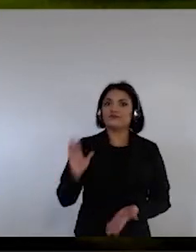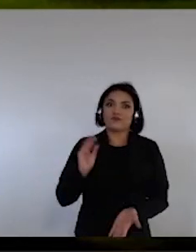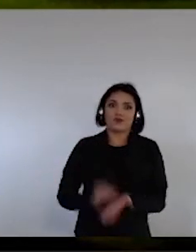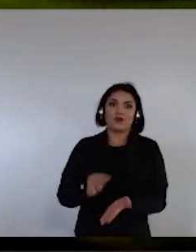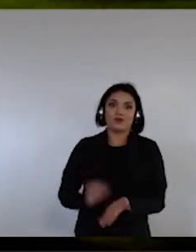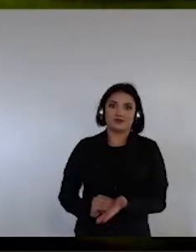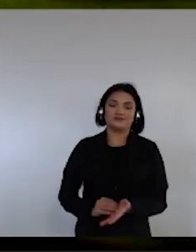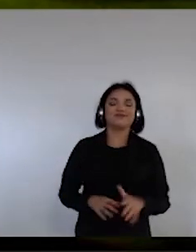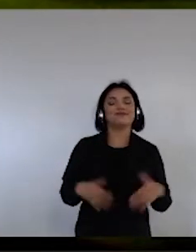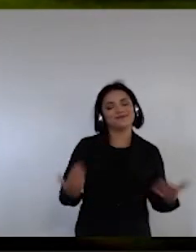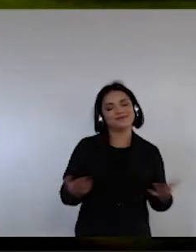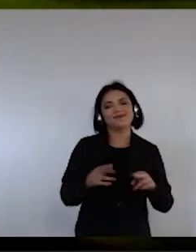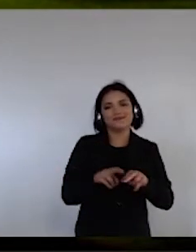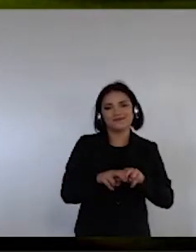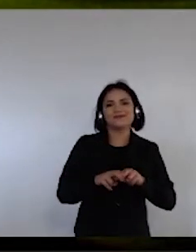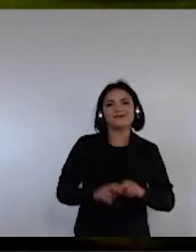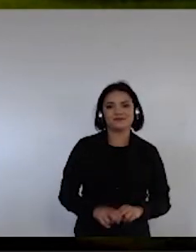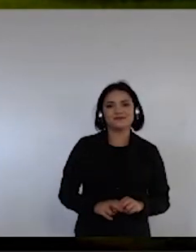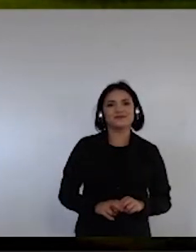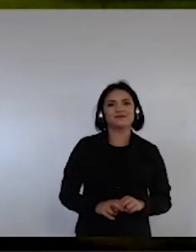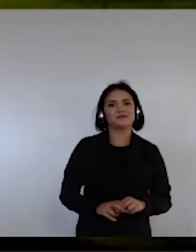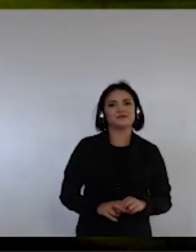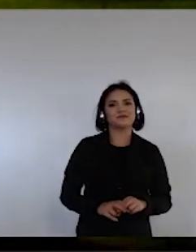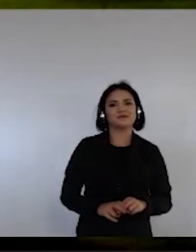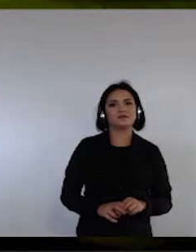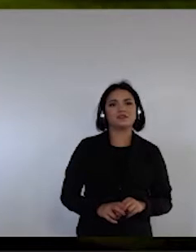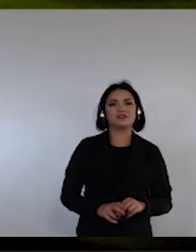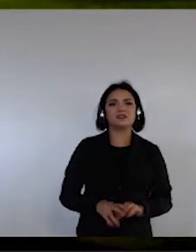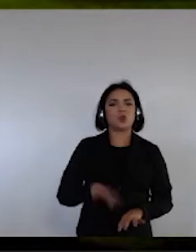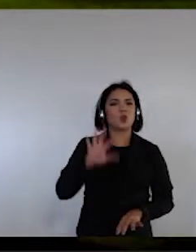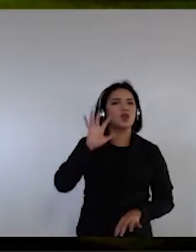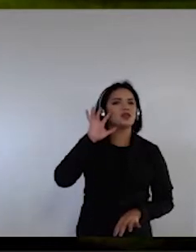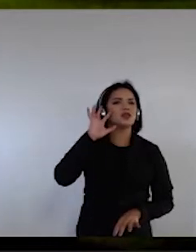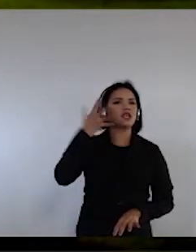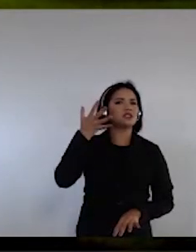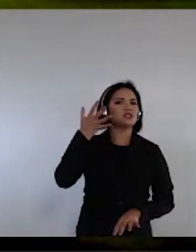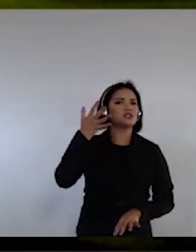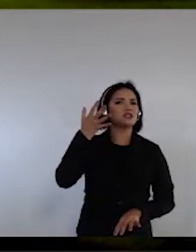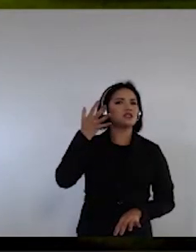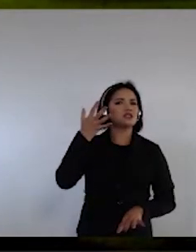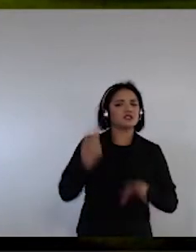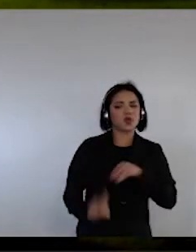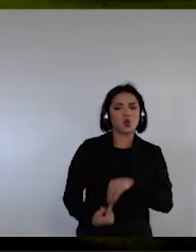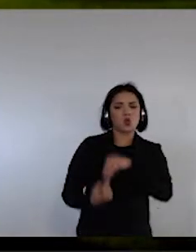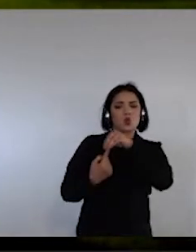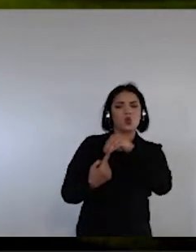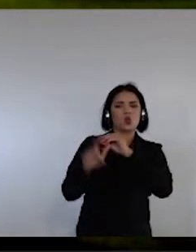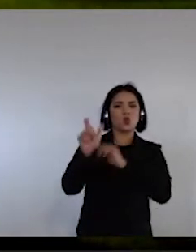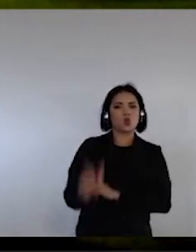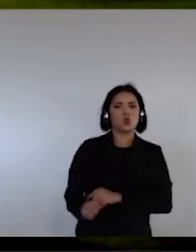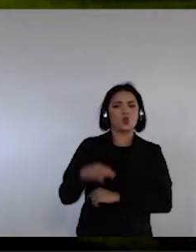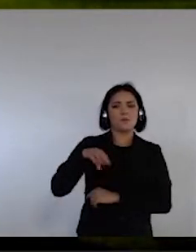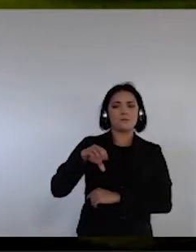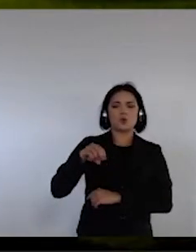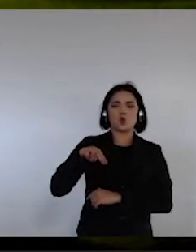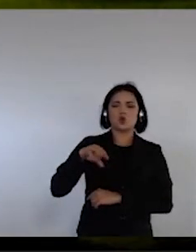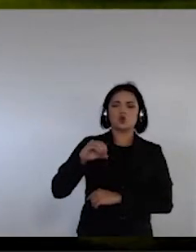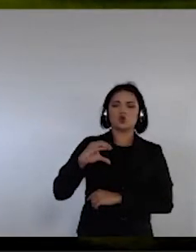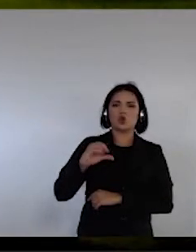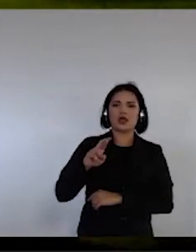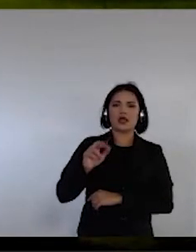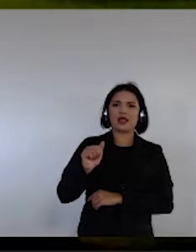ser tratado com bastante preocupação para que a solução não se torne num problema. Acho que a gente tem